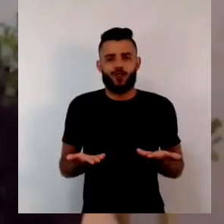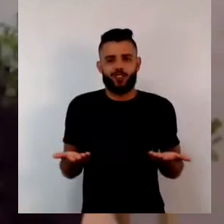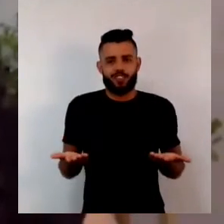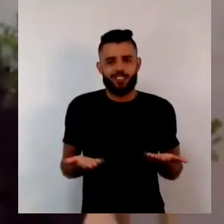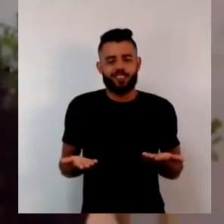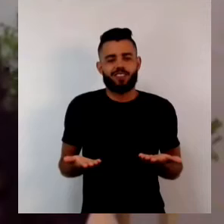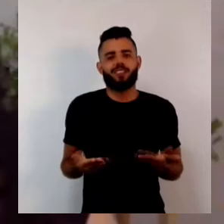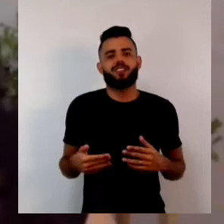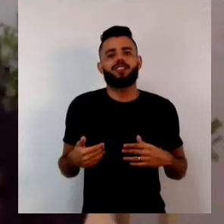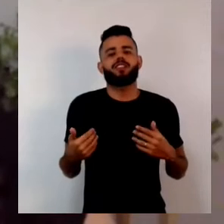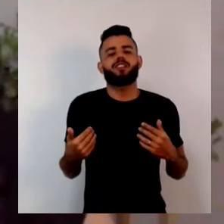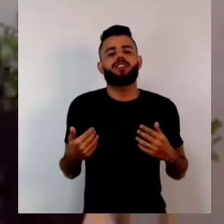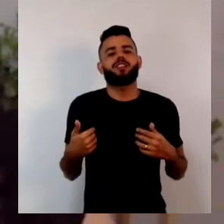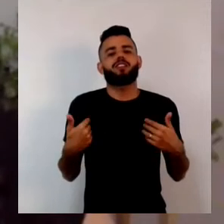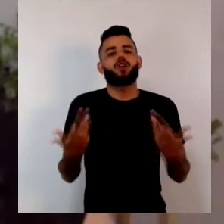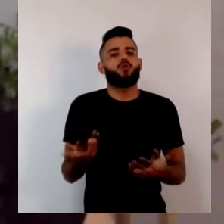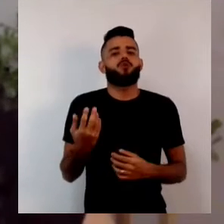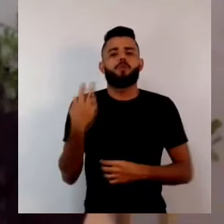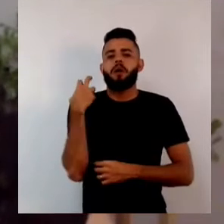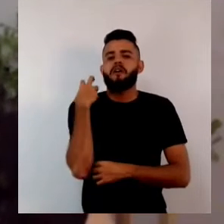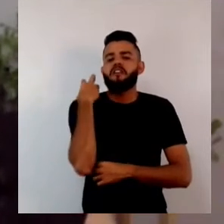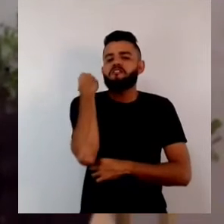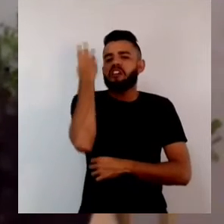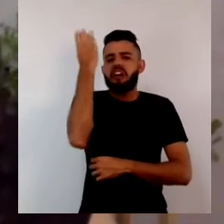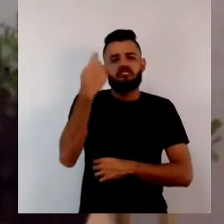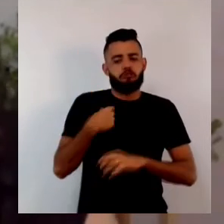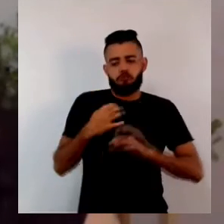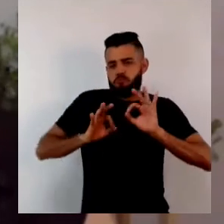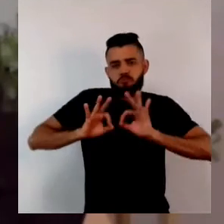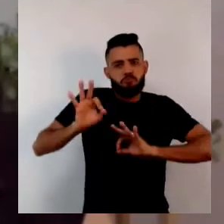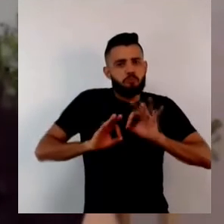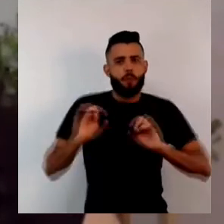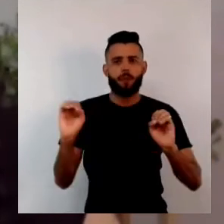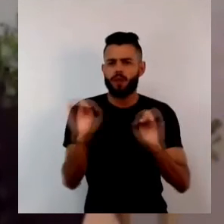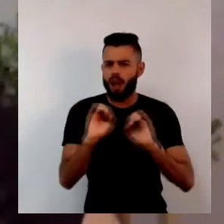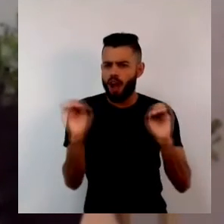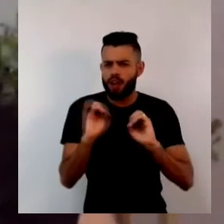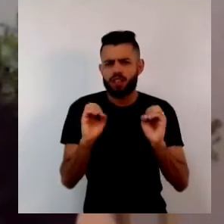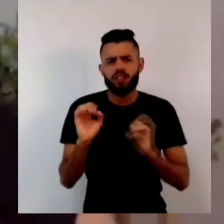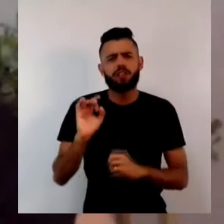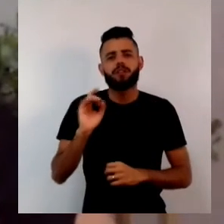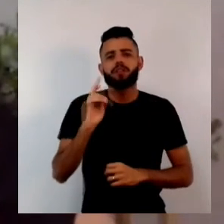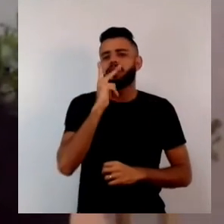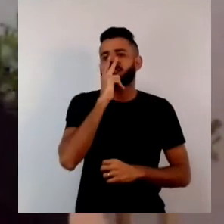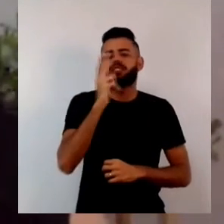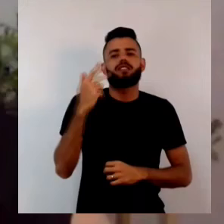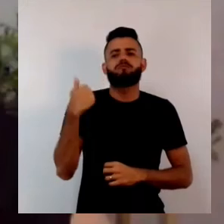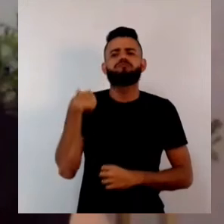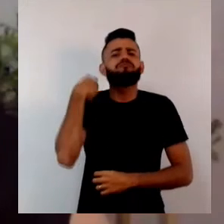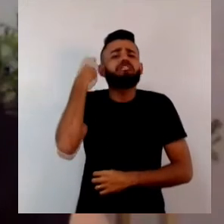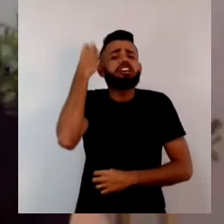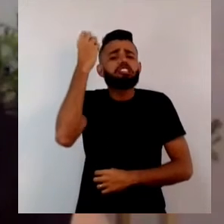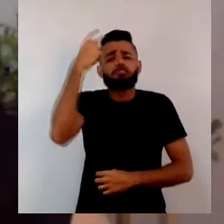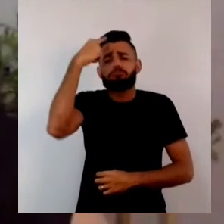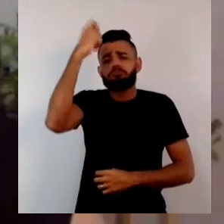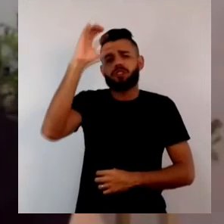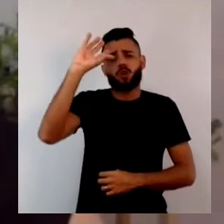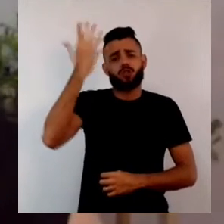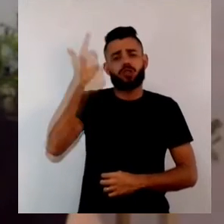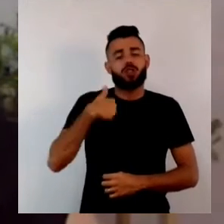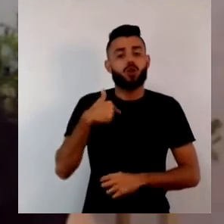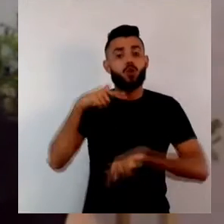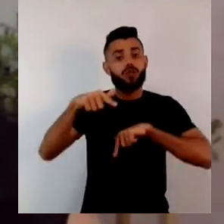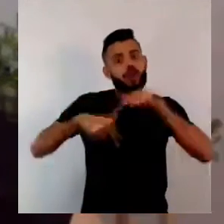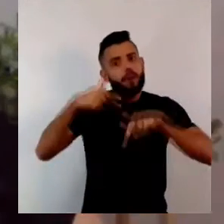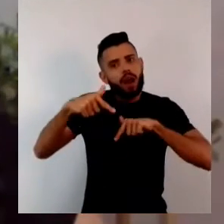completamente assim despretensiosa, era uma viagem que parecia mais um presente de grego, eu tive a oportunidade de trabalhar em campo com alguns pesquisadores